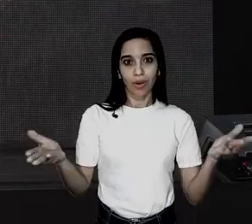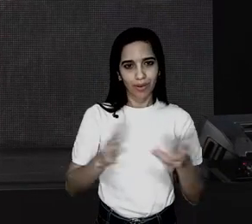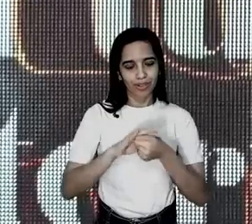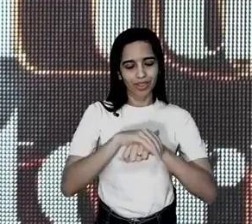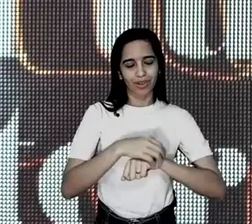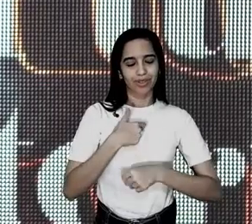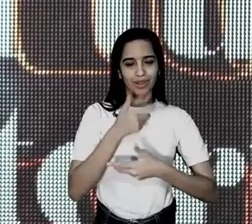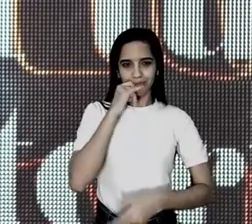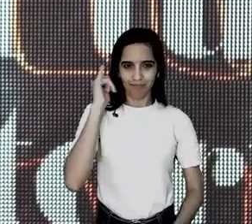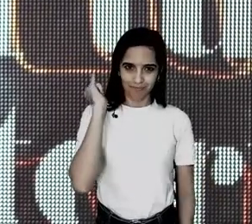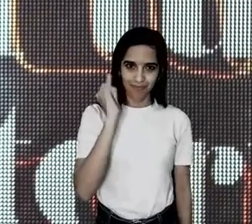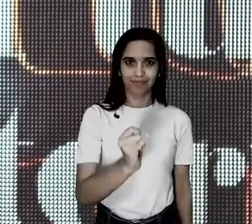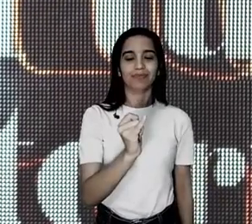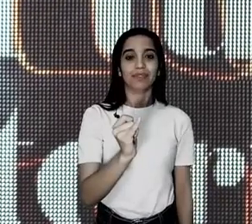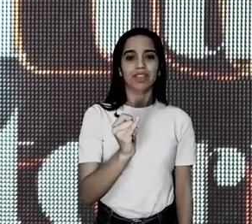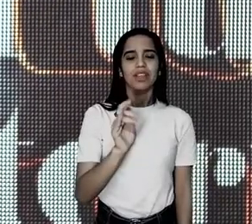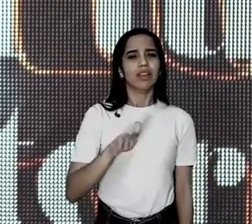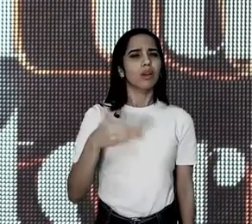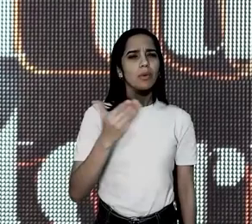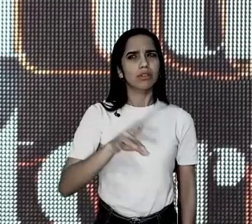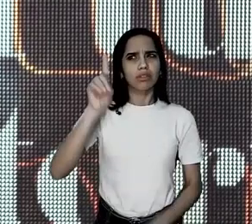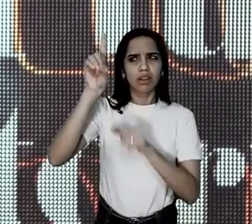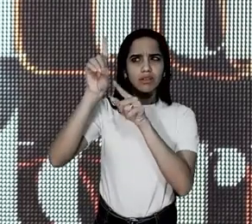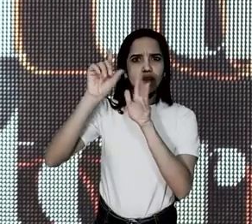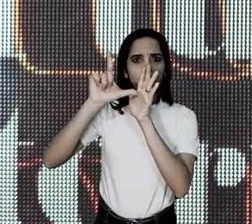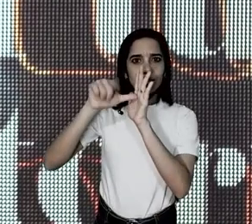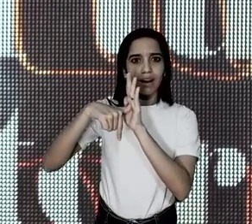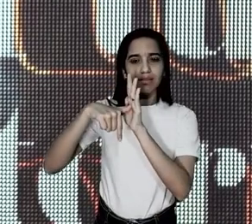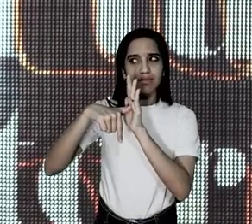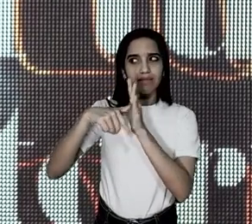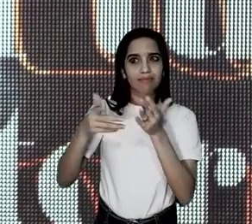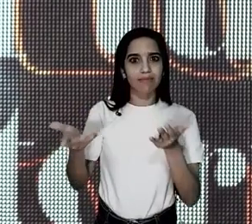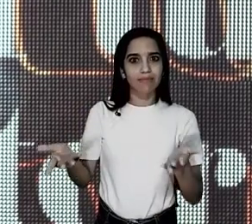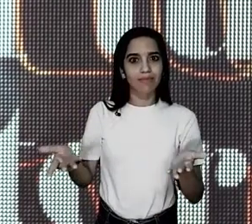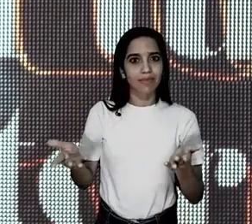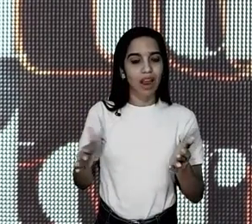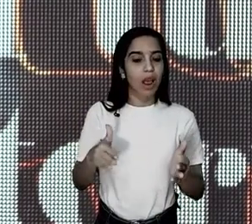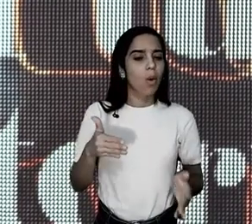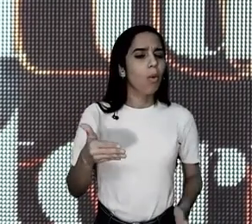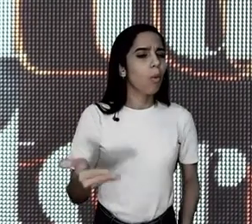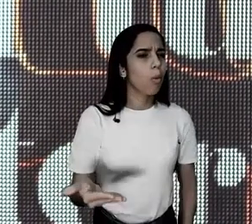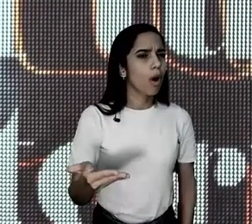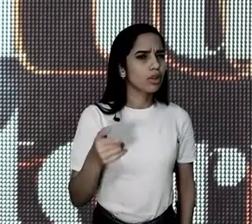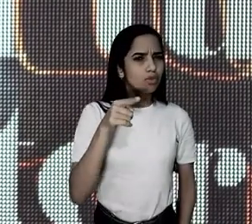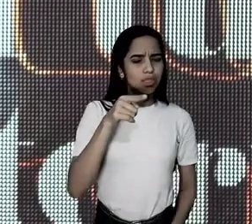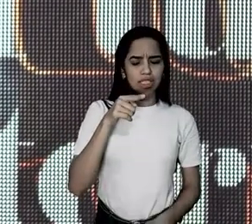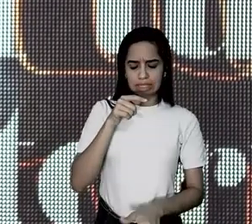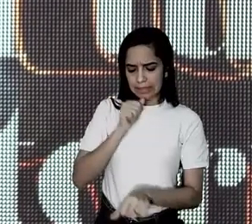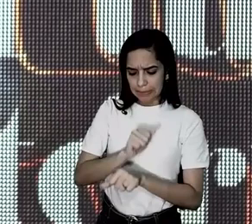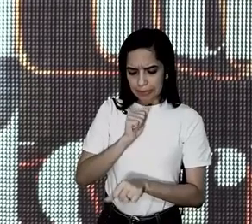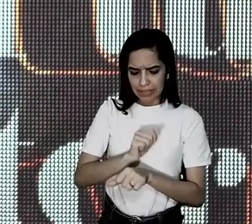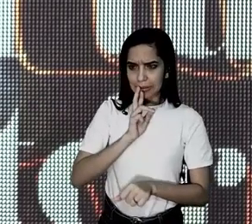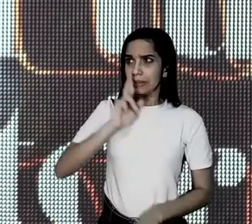isso com você. E quando Deus se atrasa? E quando a resposta que você estava